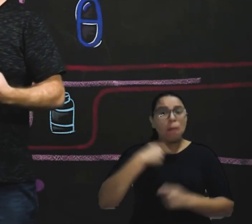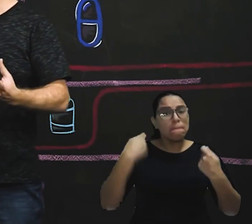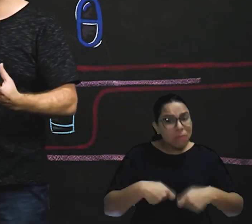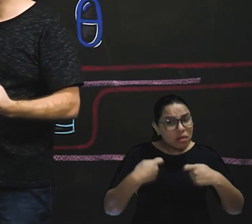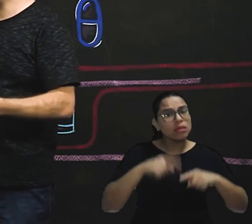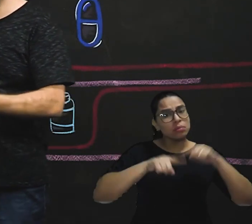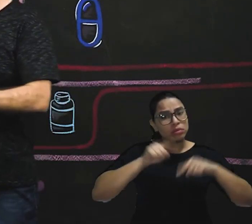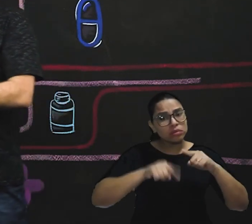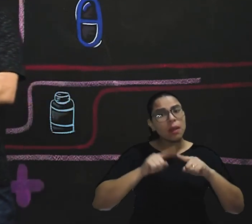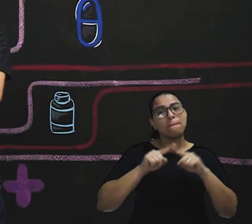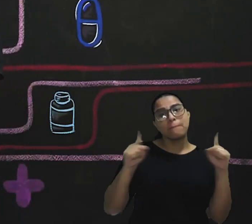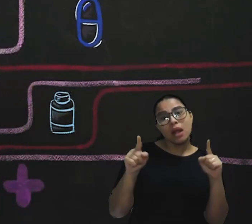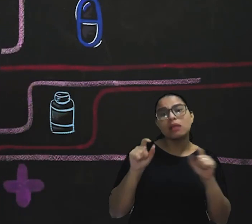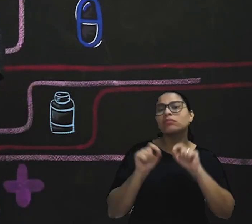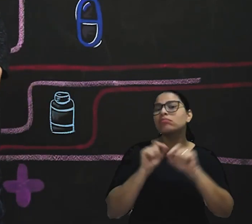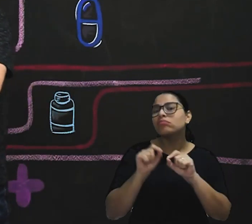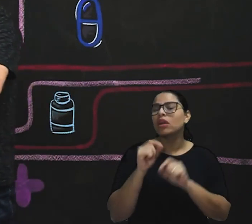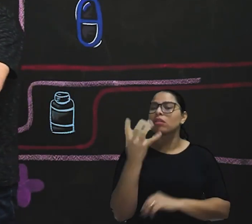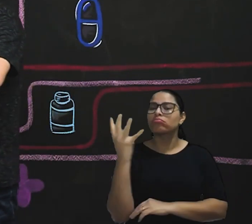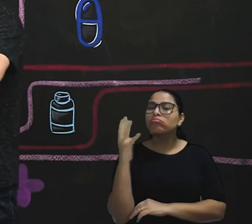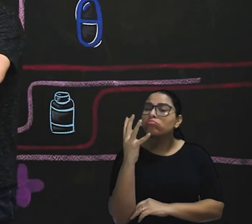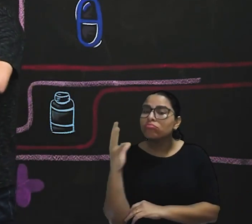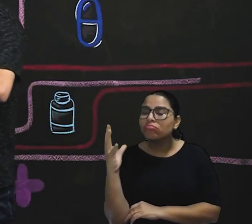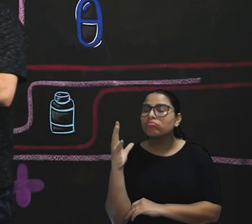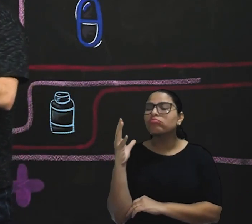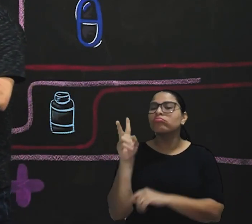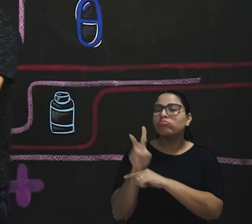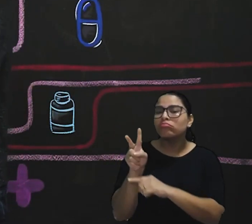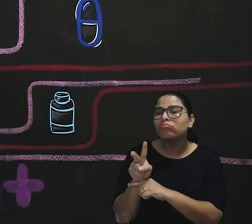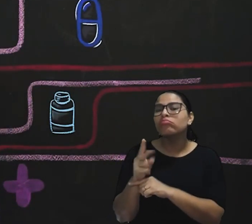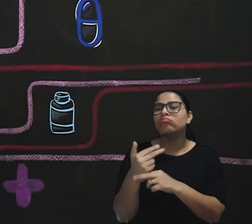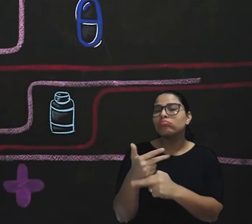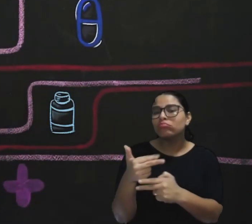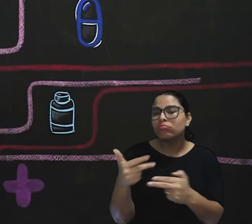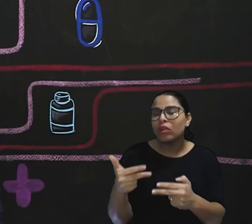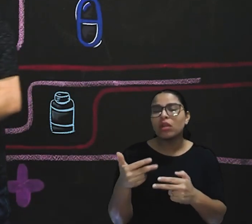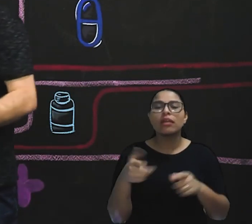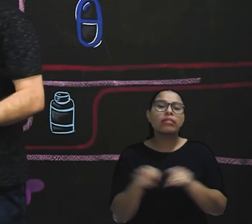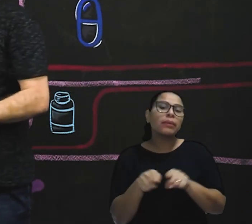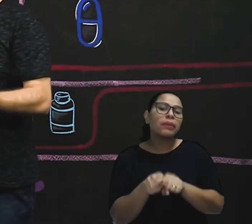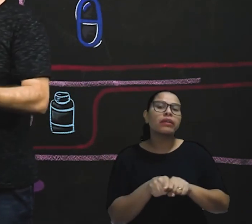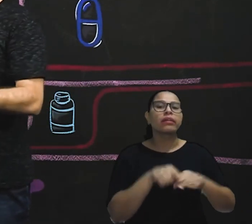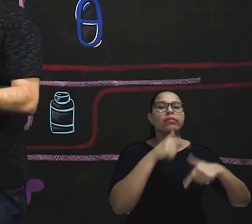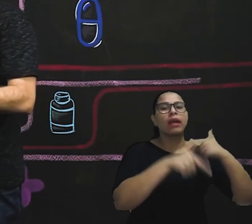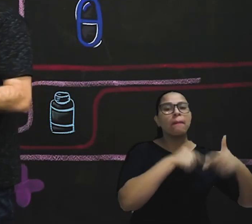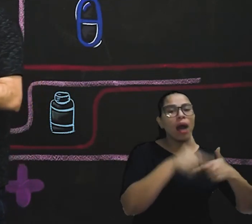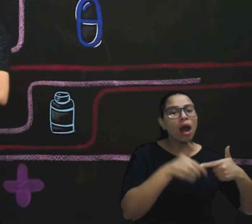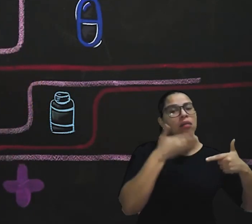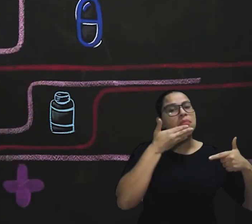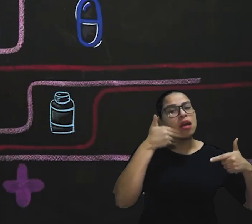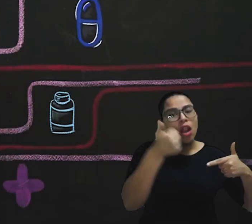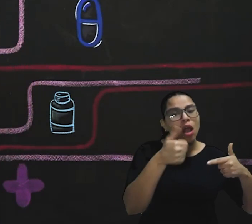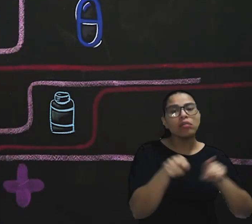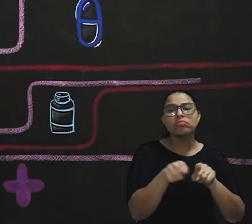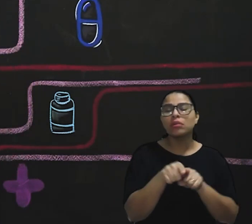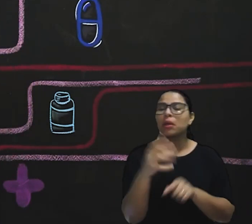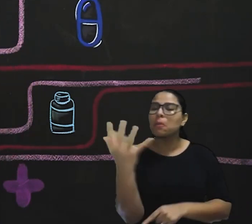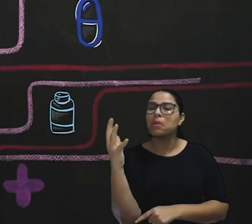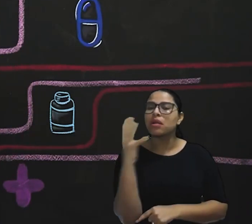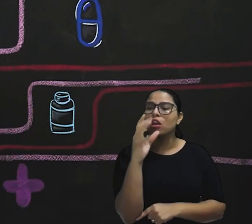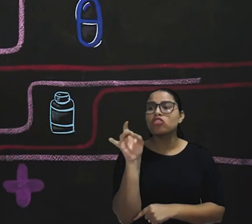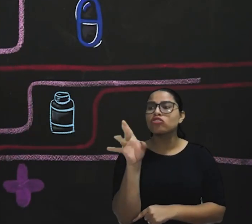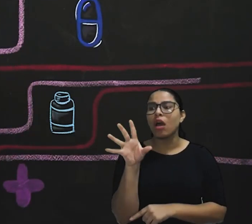sustentável, uma atividade com pessoas que acabam tendo condições trabalhistas melhores, onde o meio ambiente acaba não